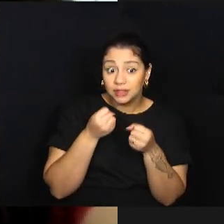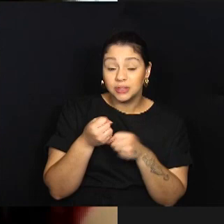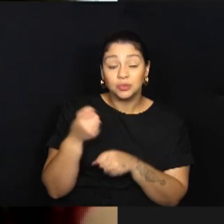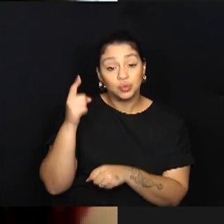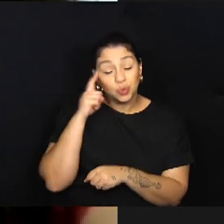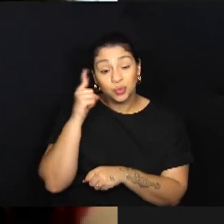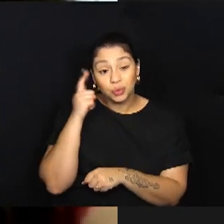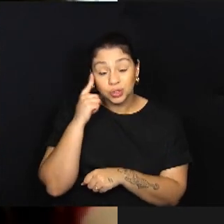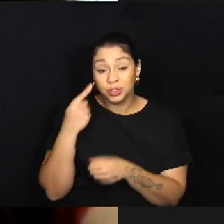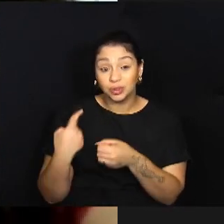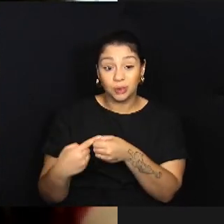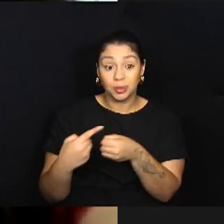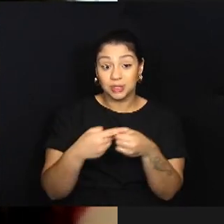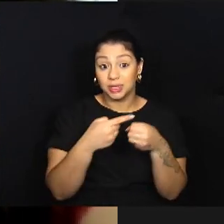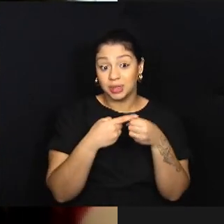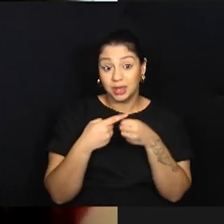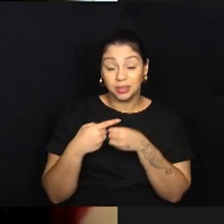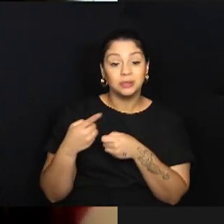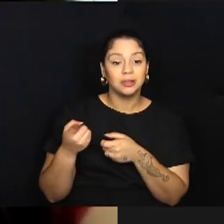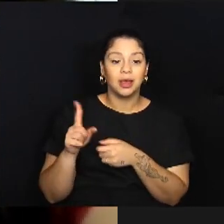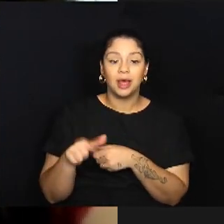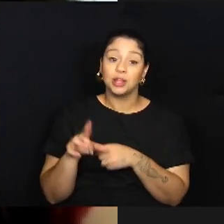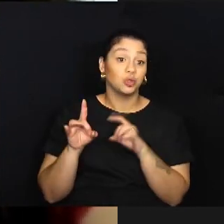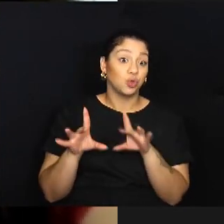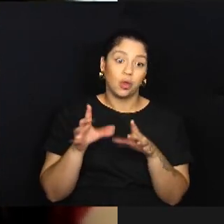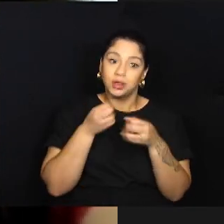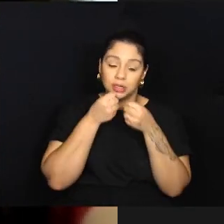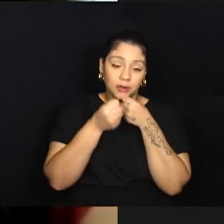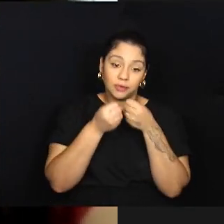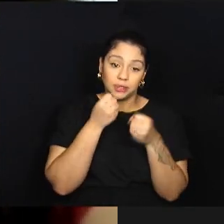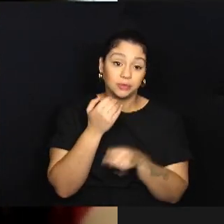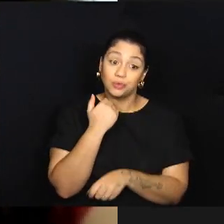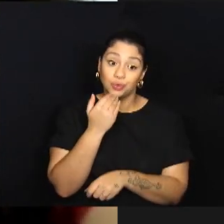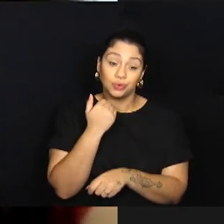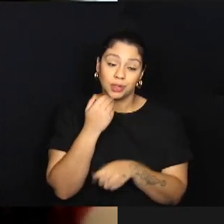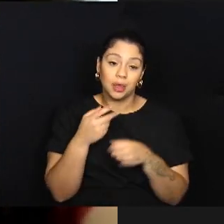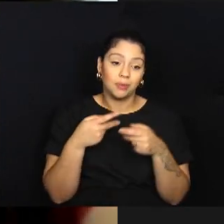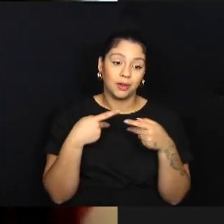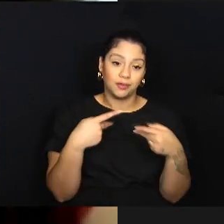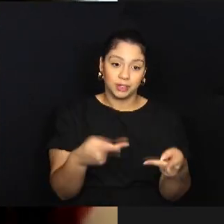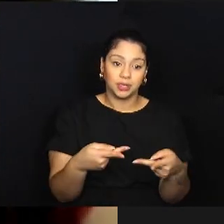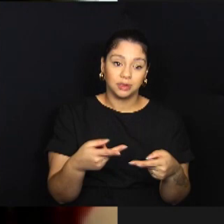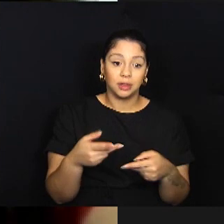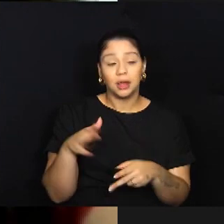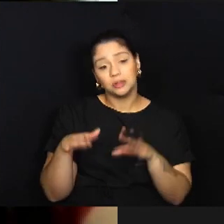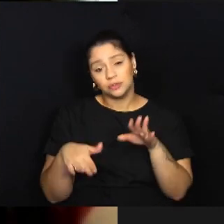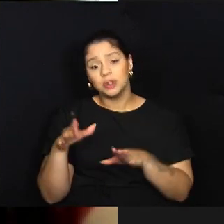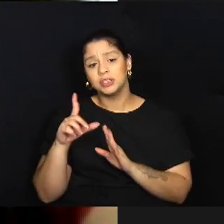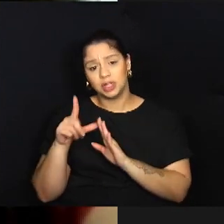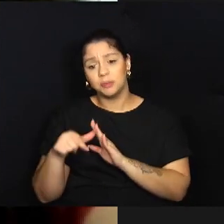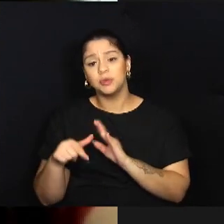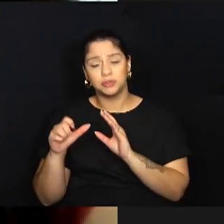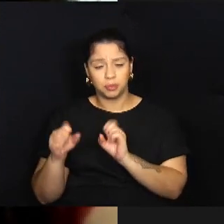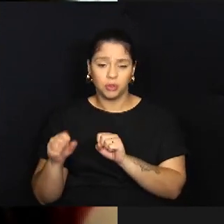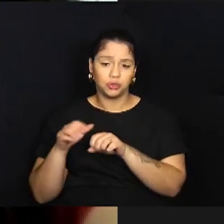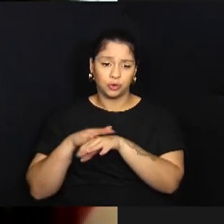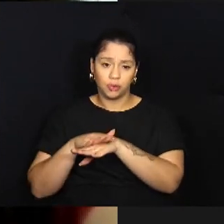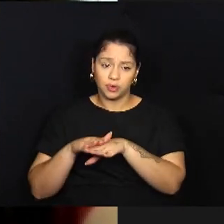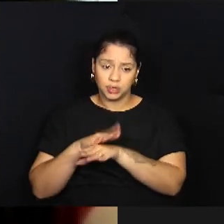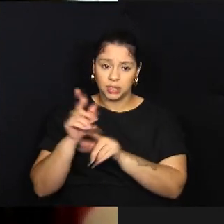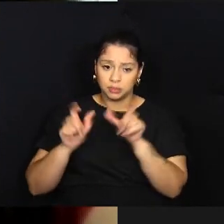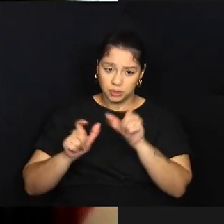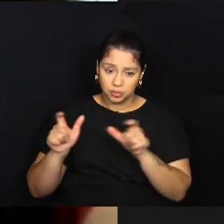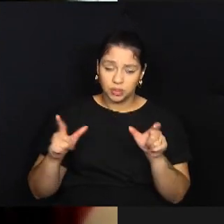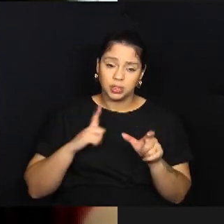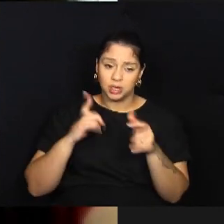numa cidade, você praticamente só faz entrevista, não dá tempo de visitar. Então a gente já falou, de repente depois a gente pode conversar com as pessoas, para pegar